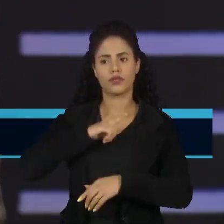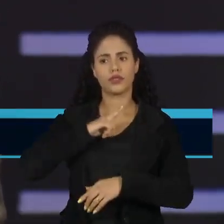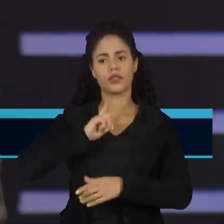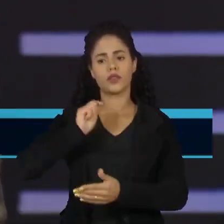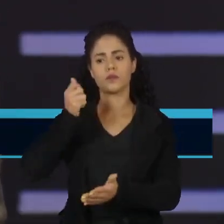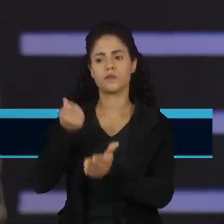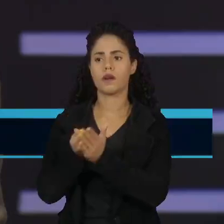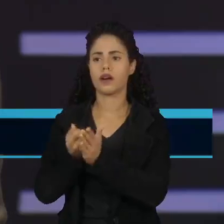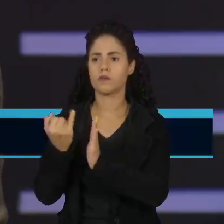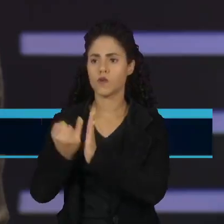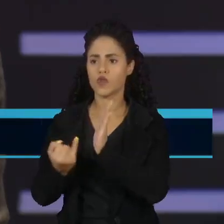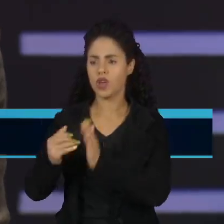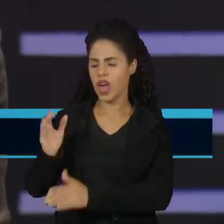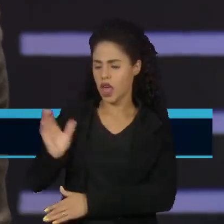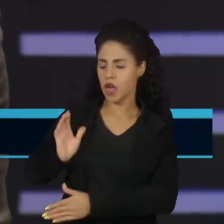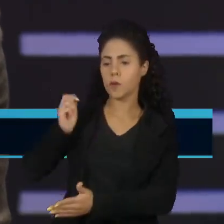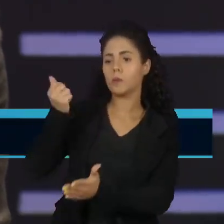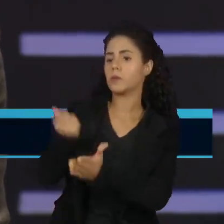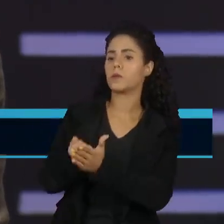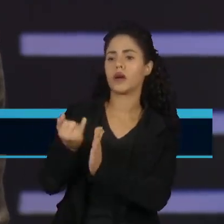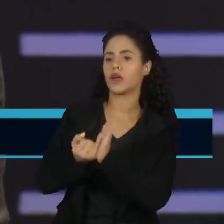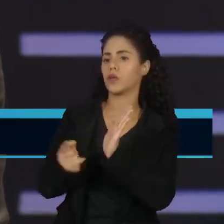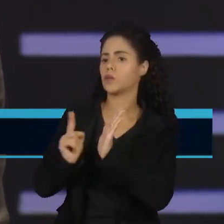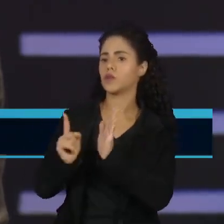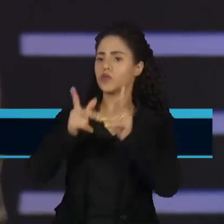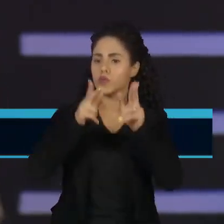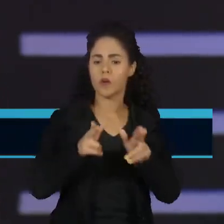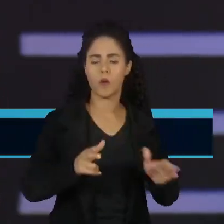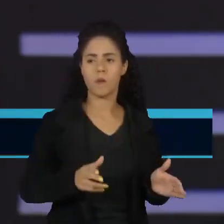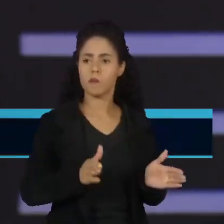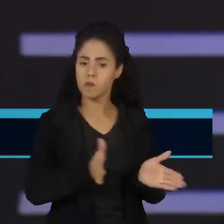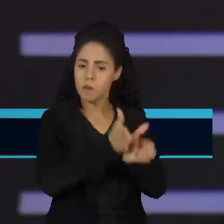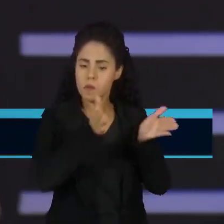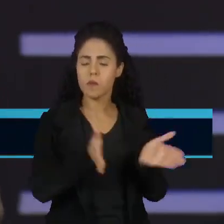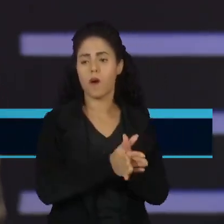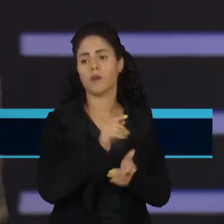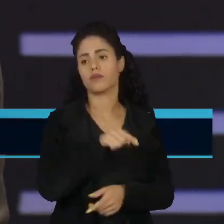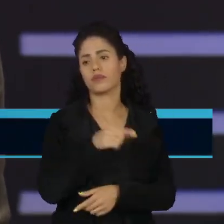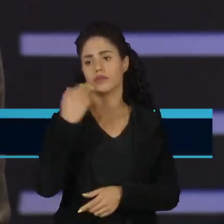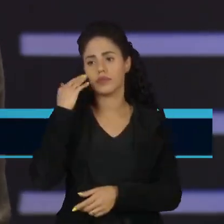imposto sobre renda e jogar toda a carga para a classe média que sustenta a classe baixa.